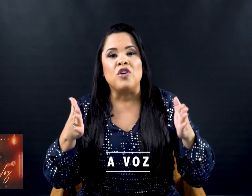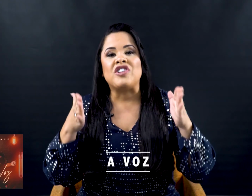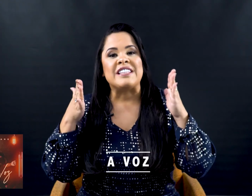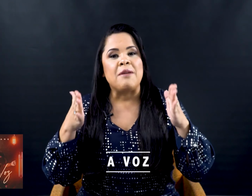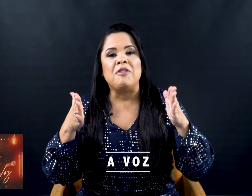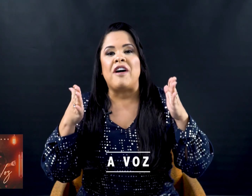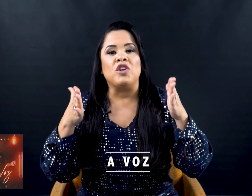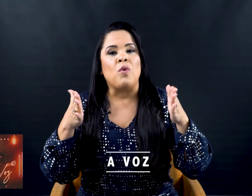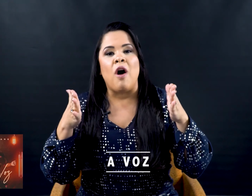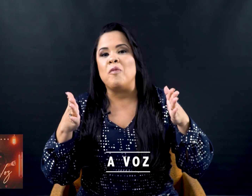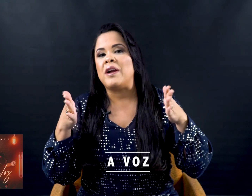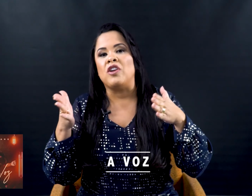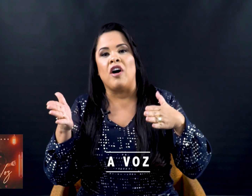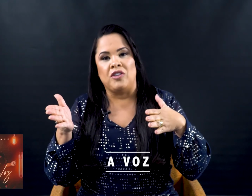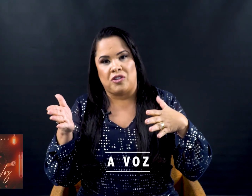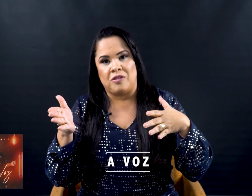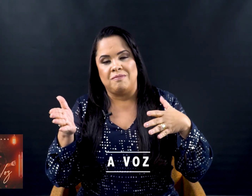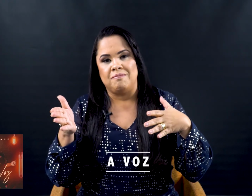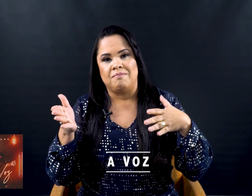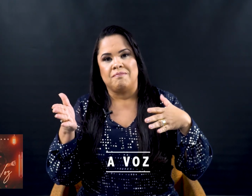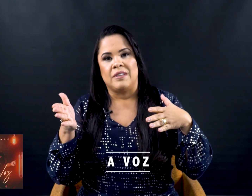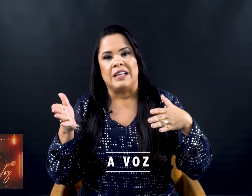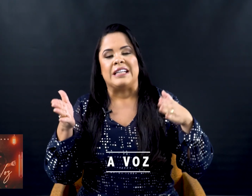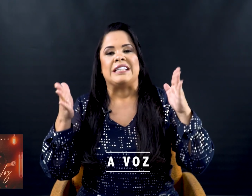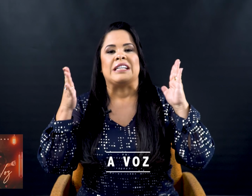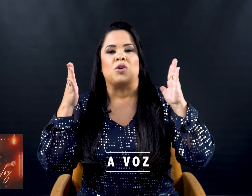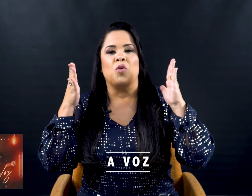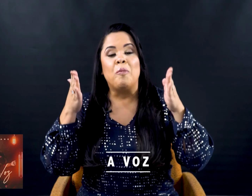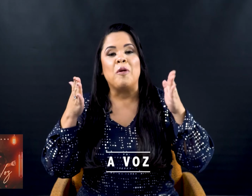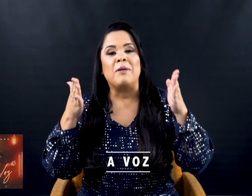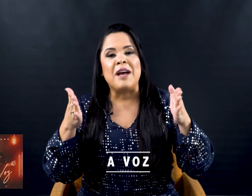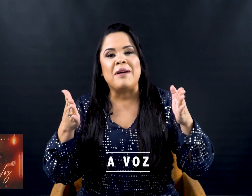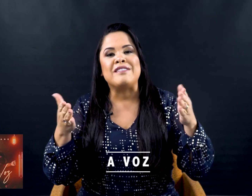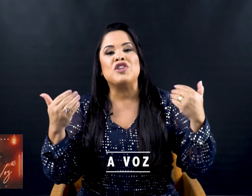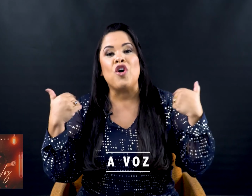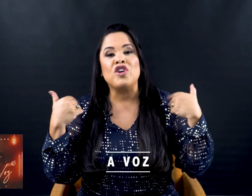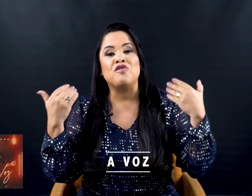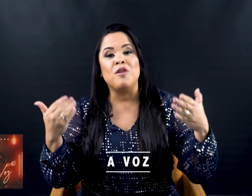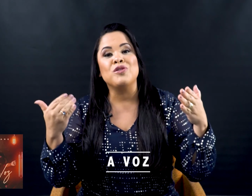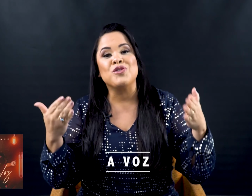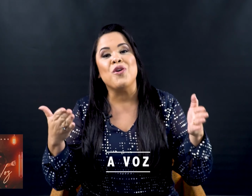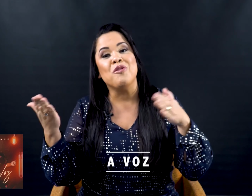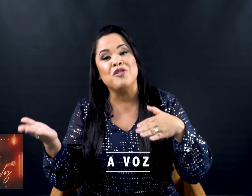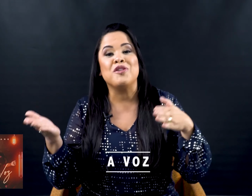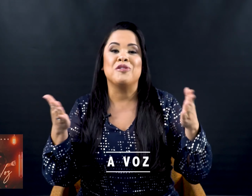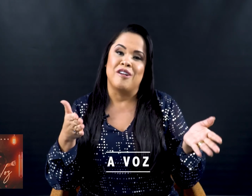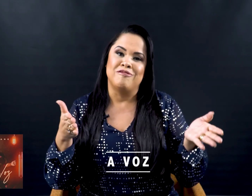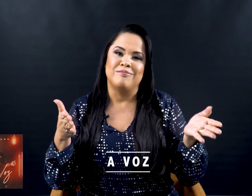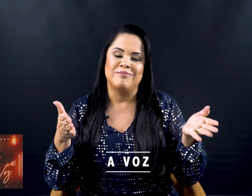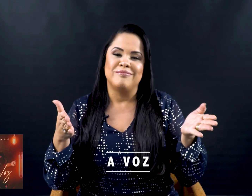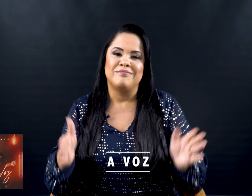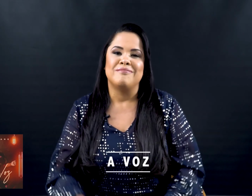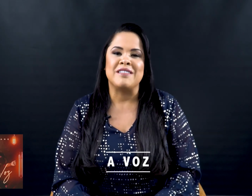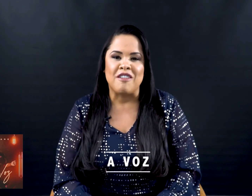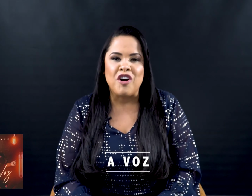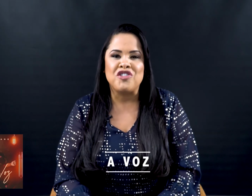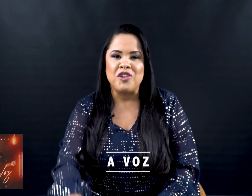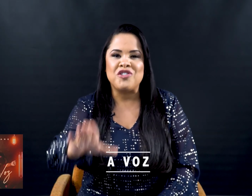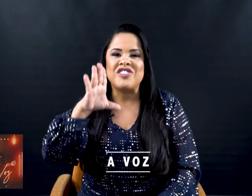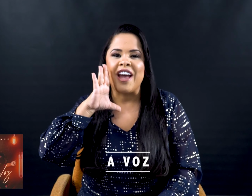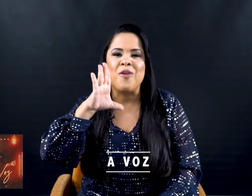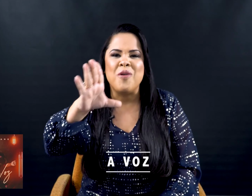O Senhor está sempre falando algo para nós. O problema é se nós vamos ouvir ou não.